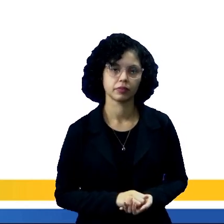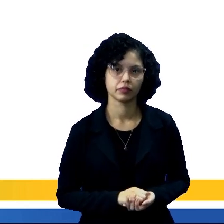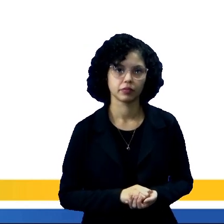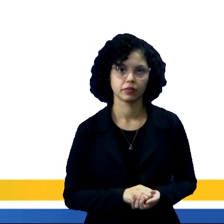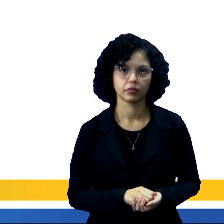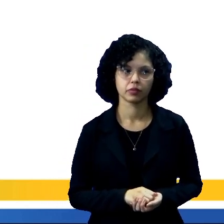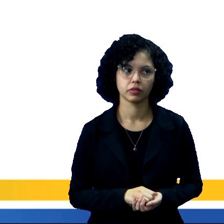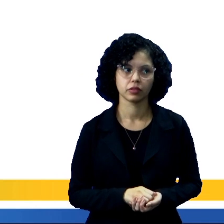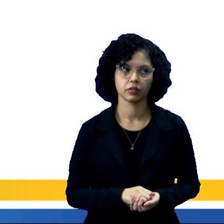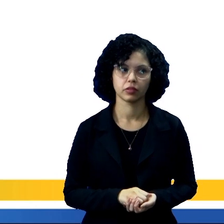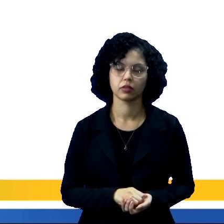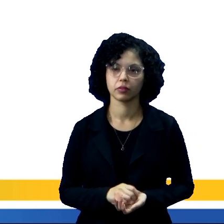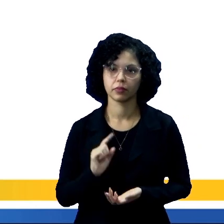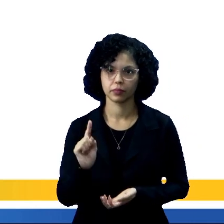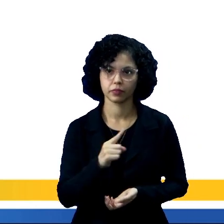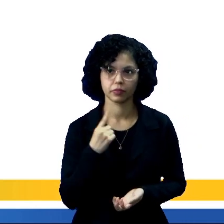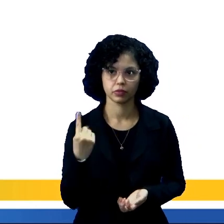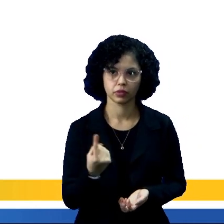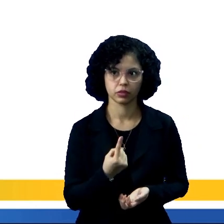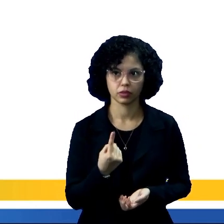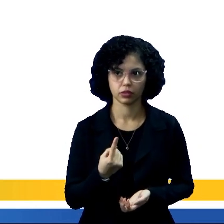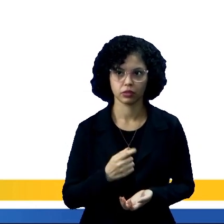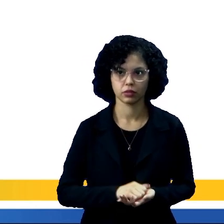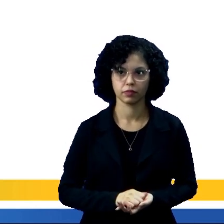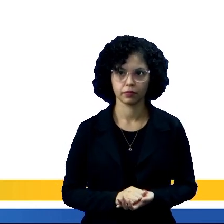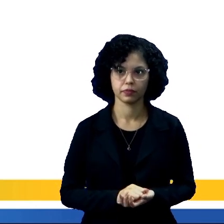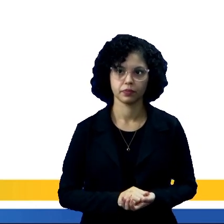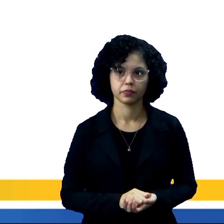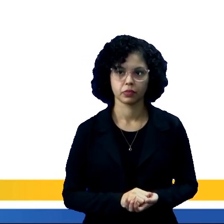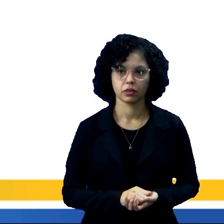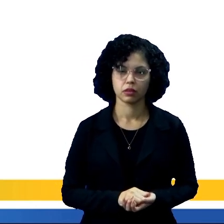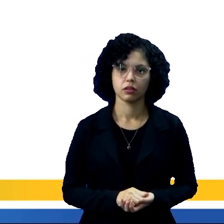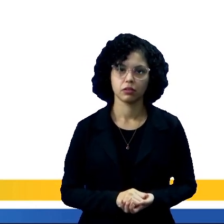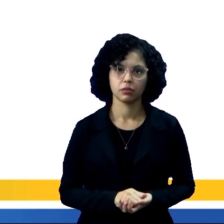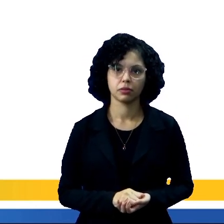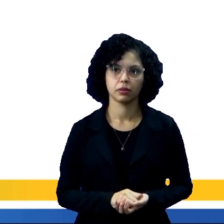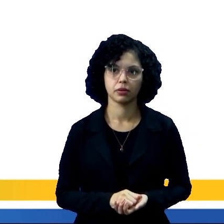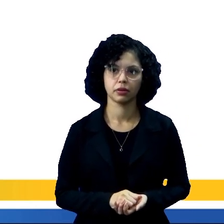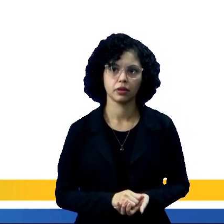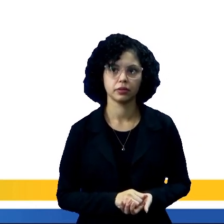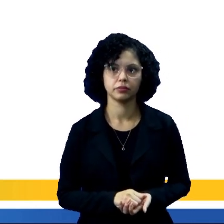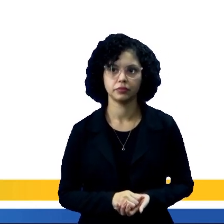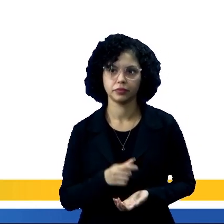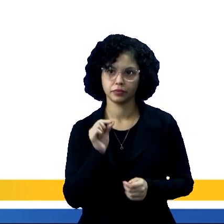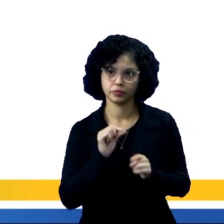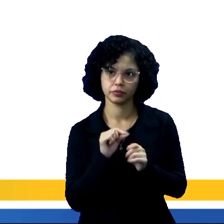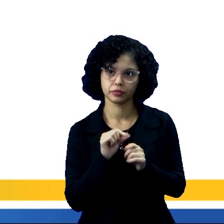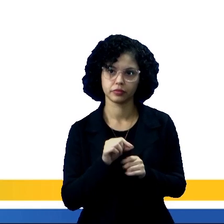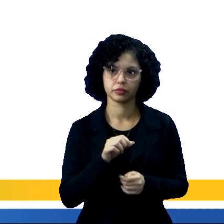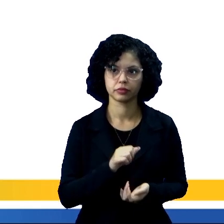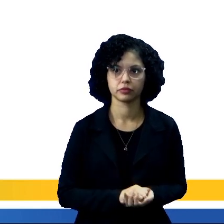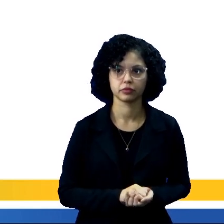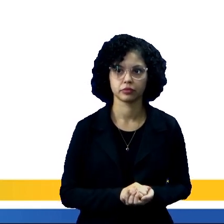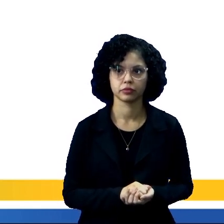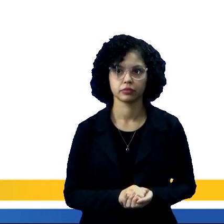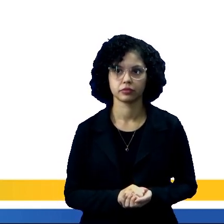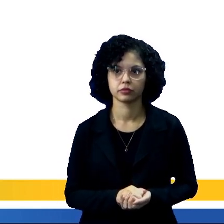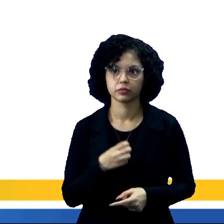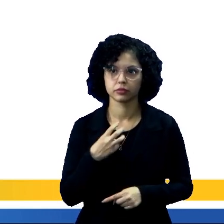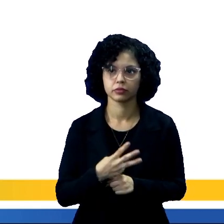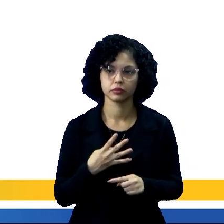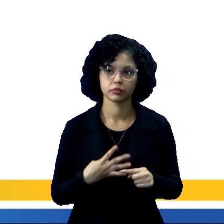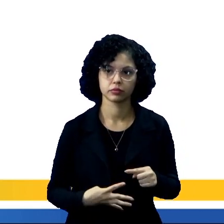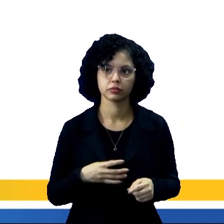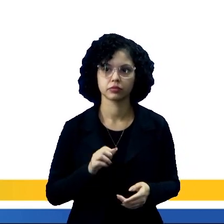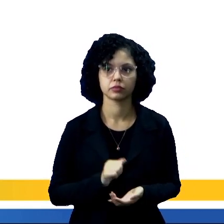Então ele fez aí um giro de 180 graus. No terceiro, ele fez 3/4 de uma volta.